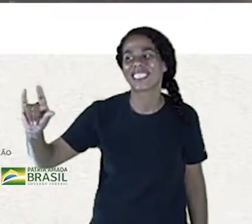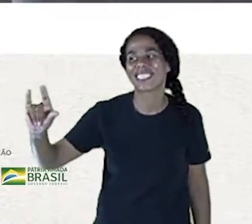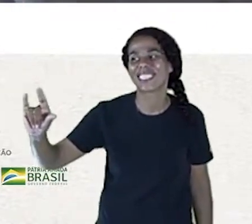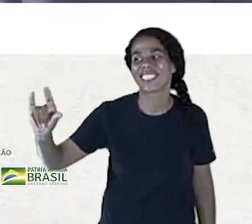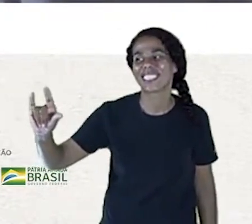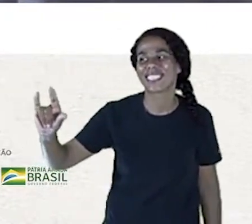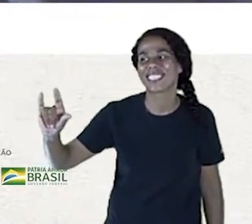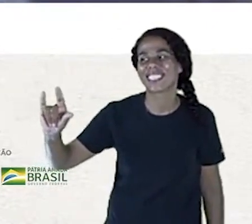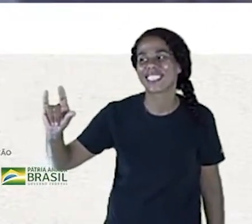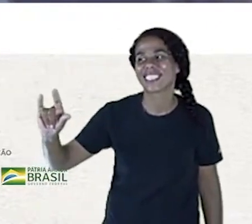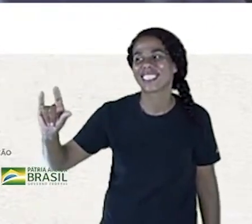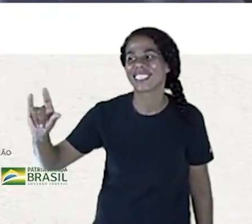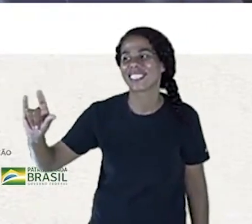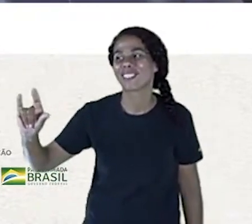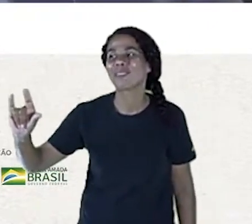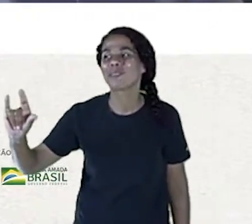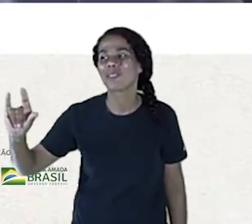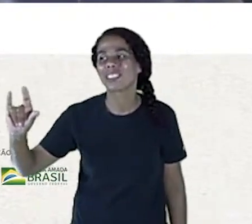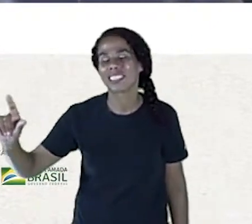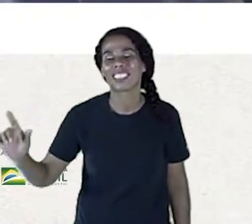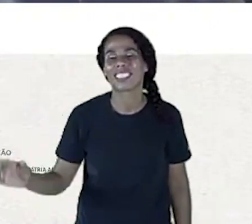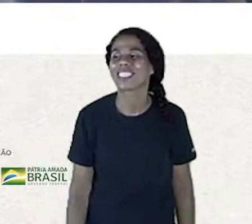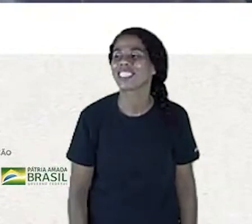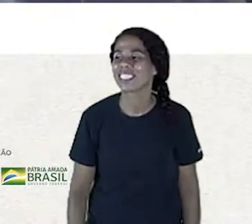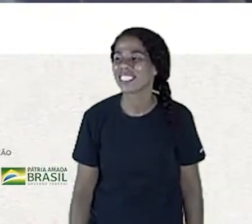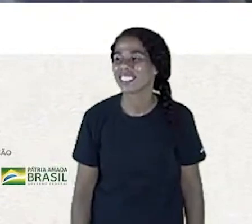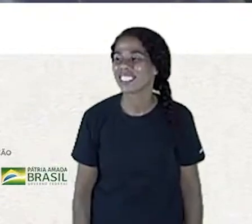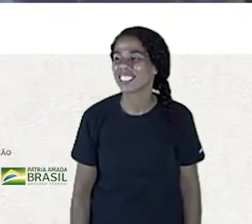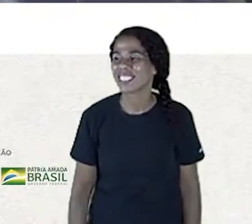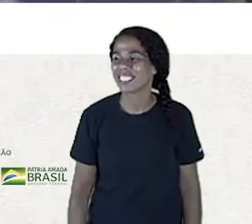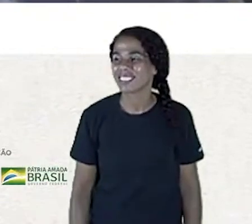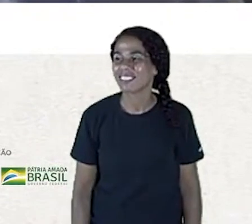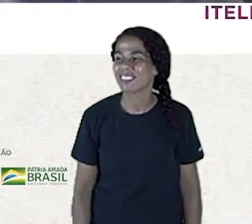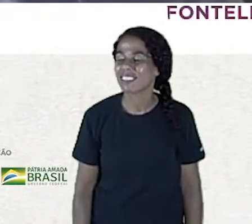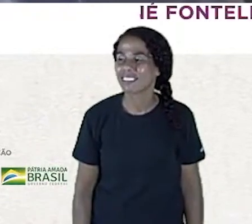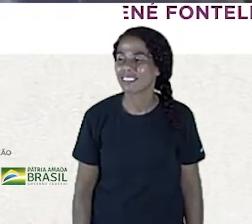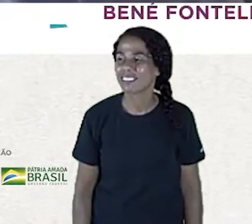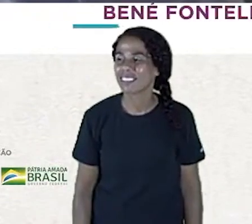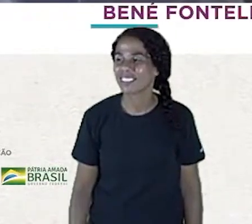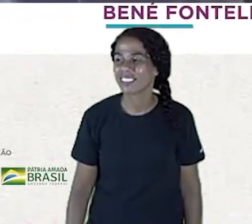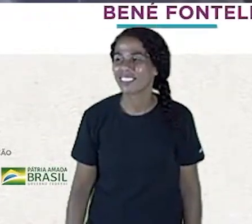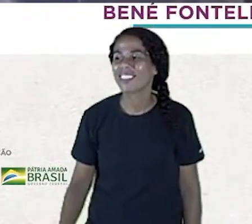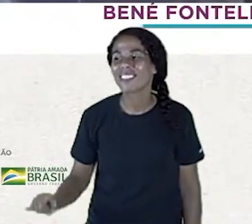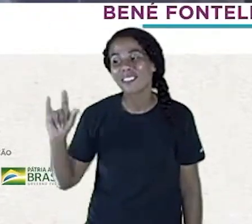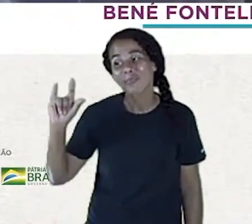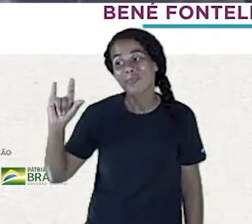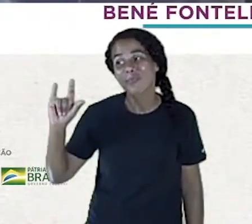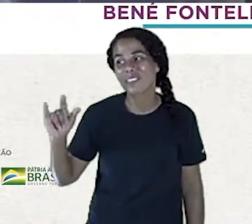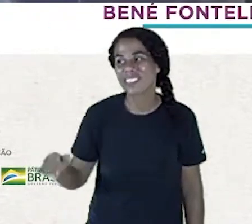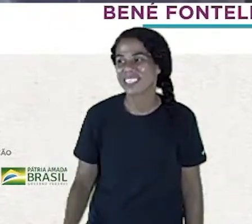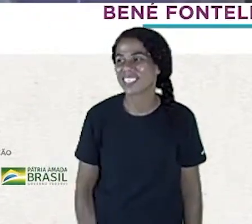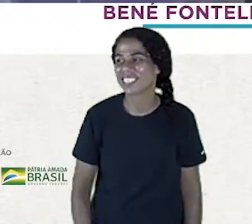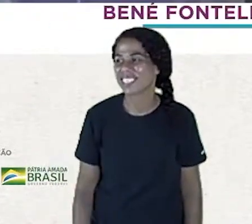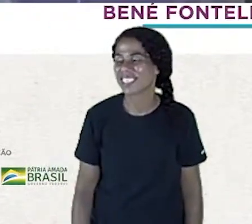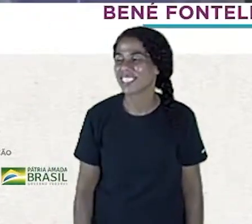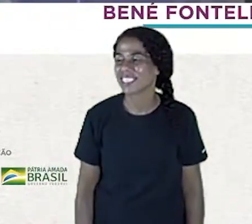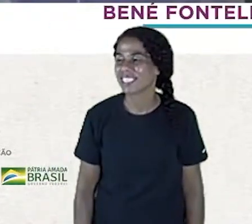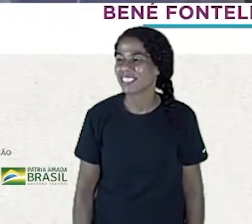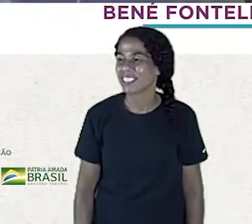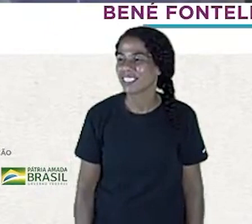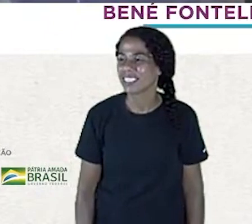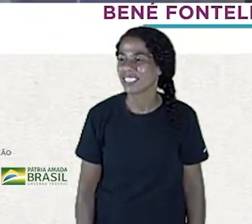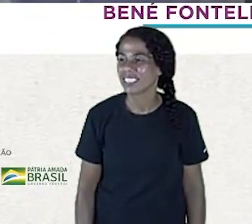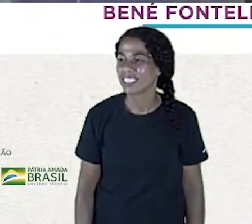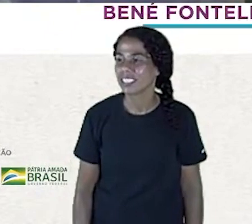Desde a hora que ela apareceu aqui, que eu estou pensando nela, me lembrando da Vilma. Dizer também que as pessoas que estão